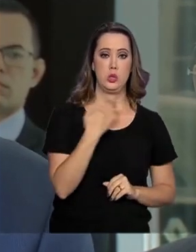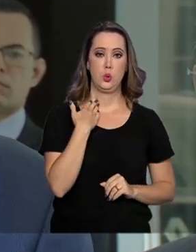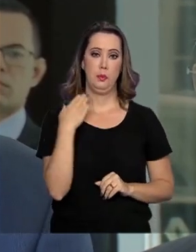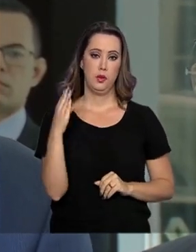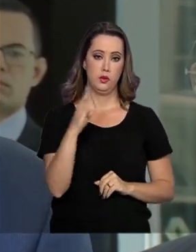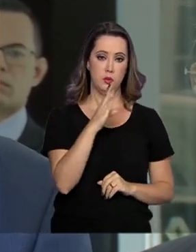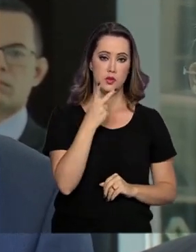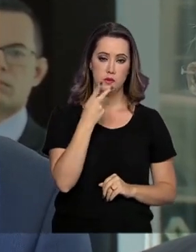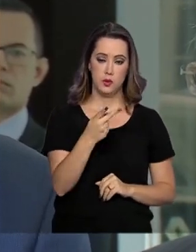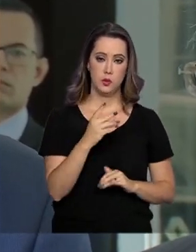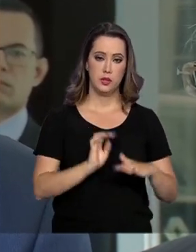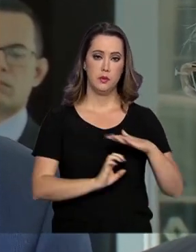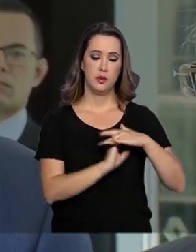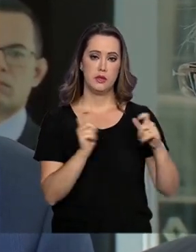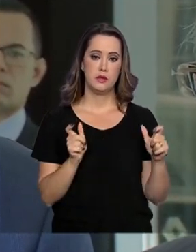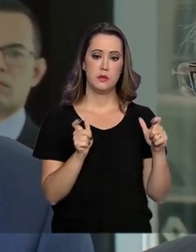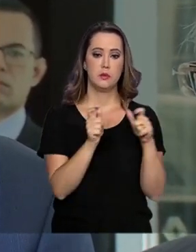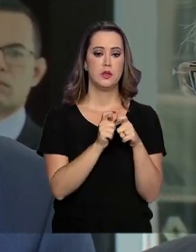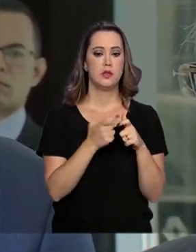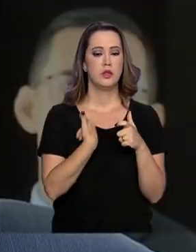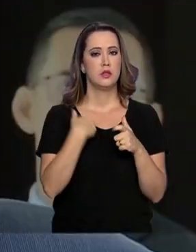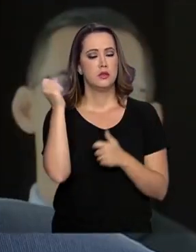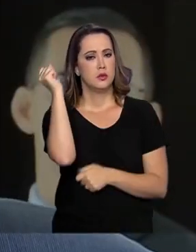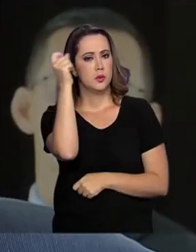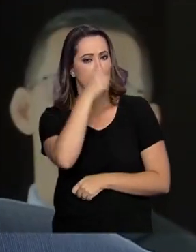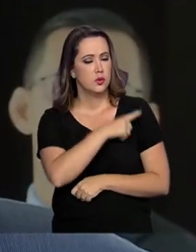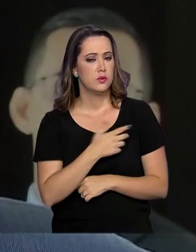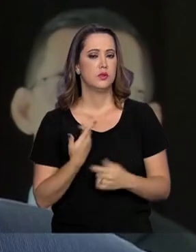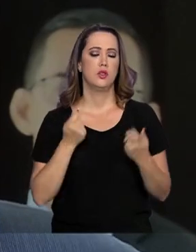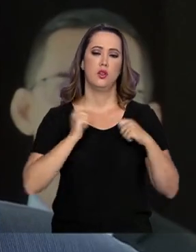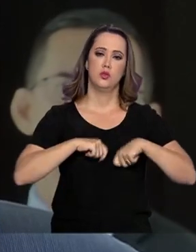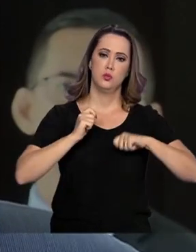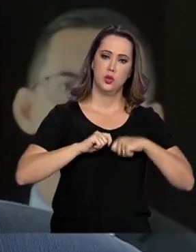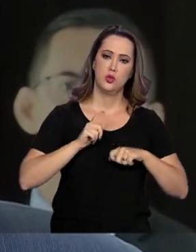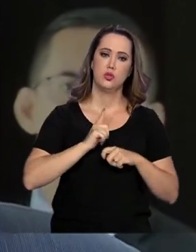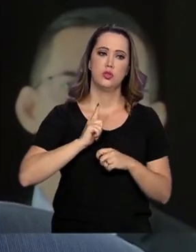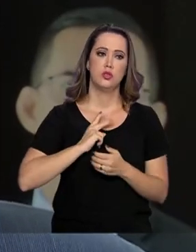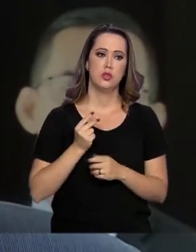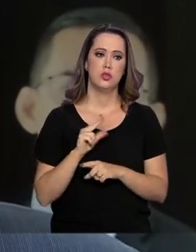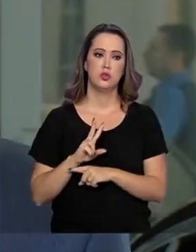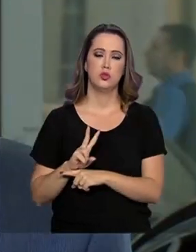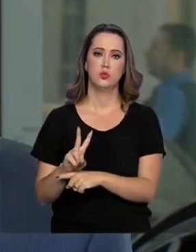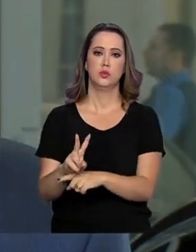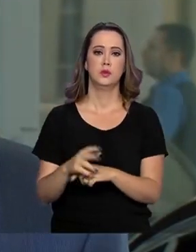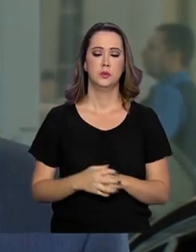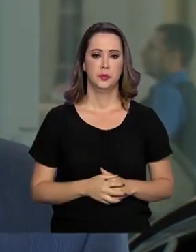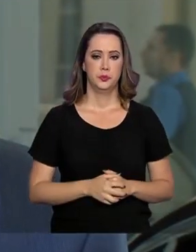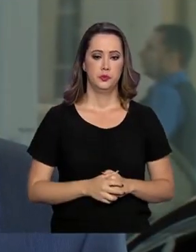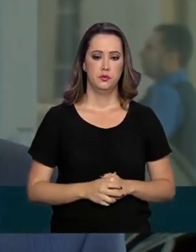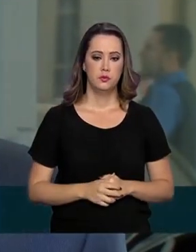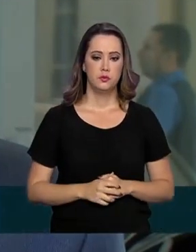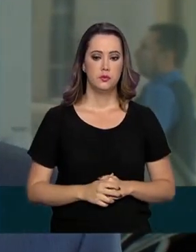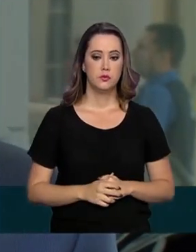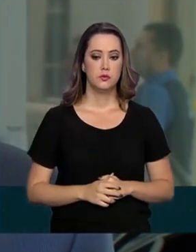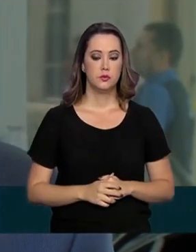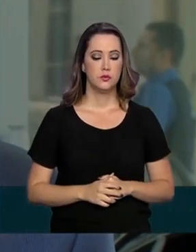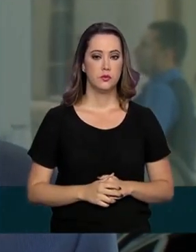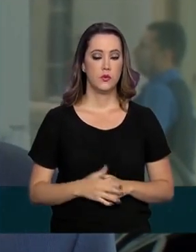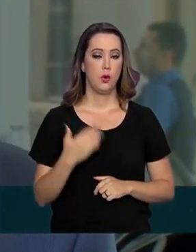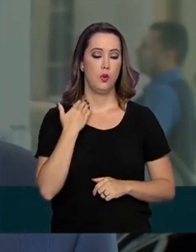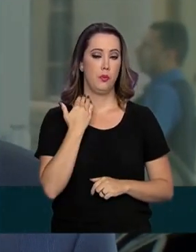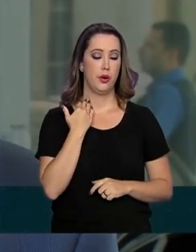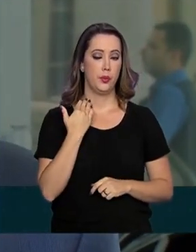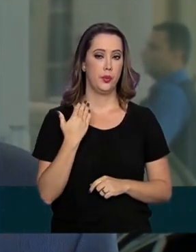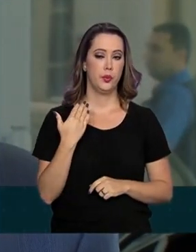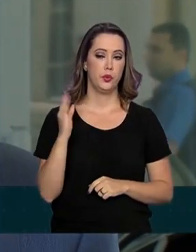pequenas e médias empresas em dificuldade podem contar com o crédito do banco. O Banco do Brasil está pronto para